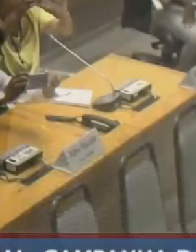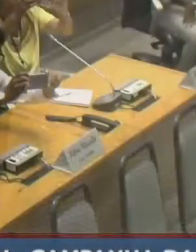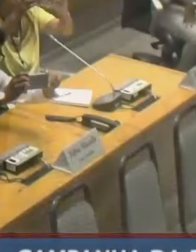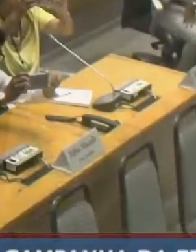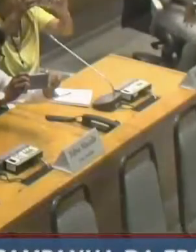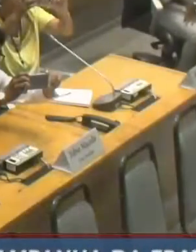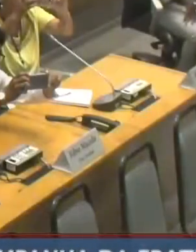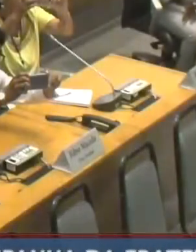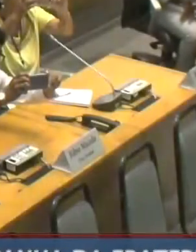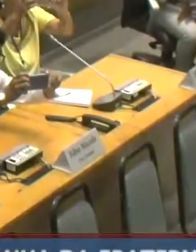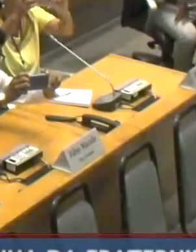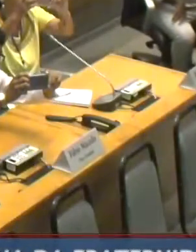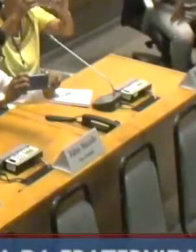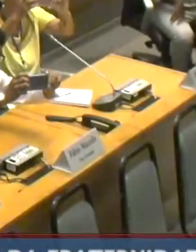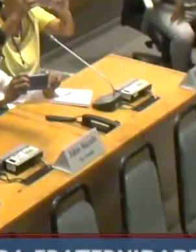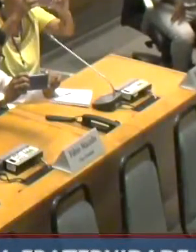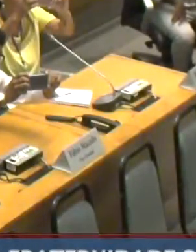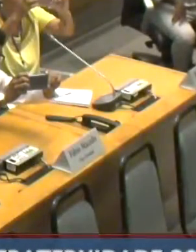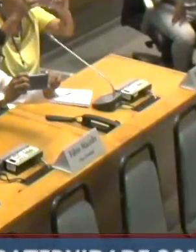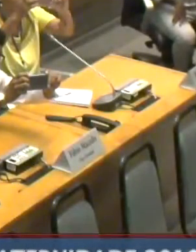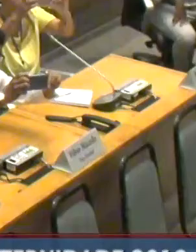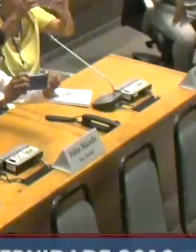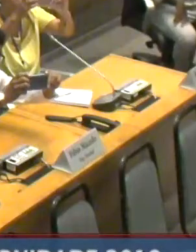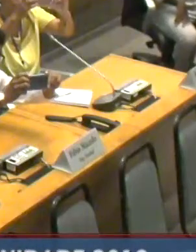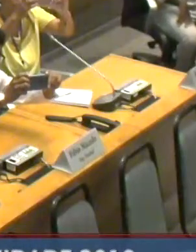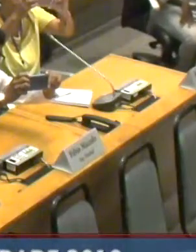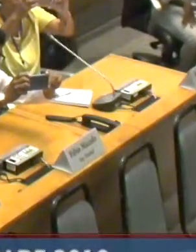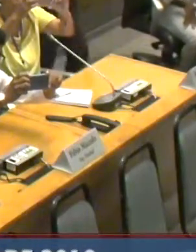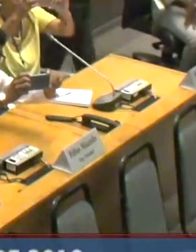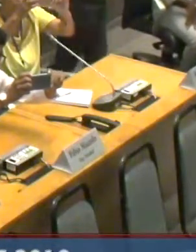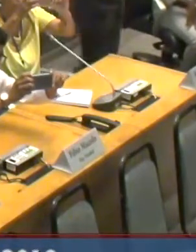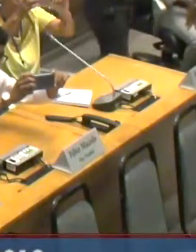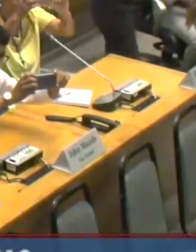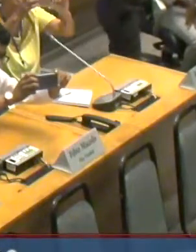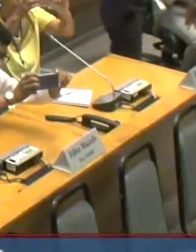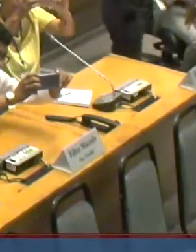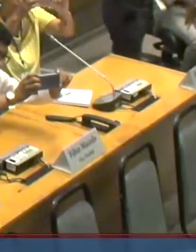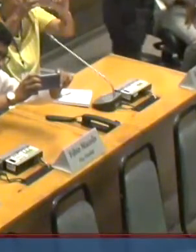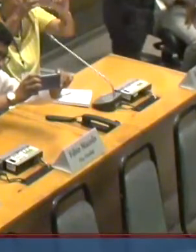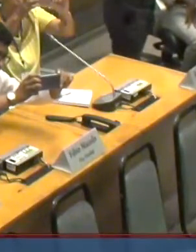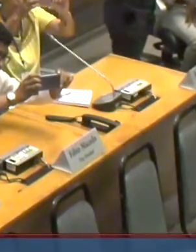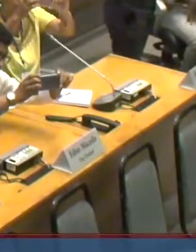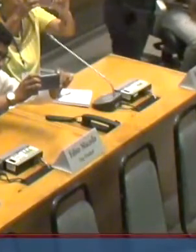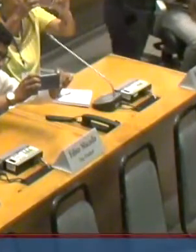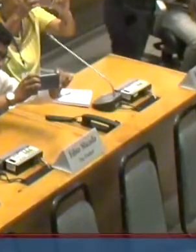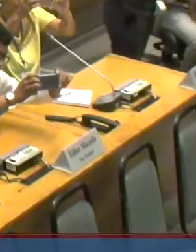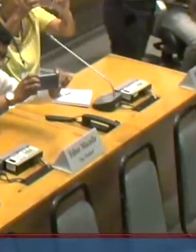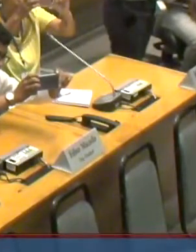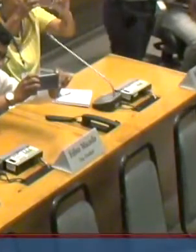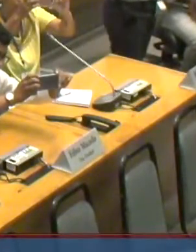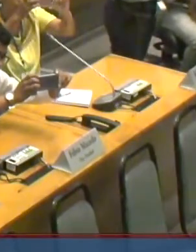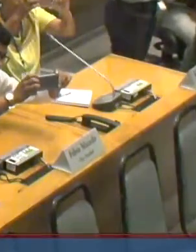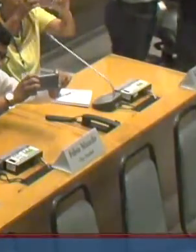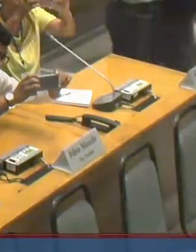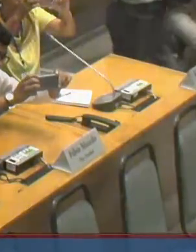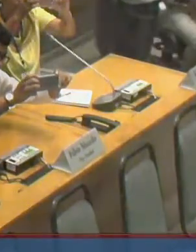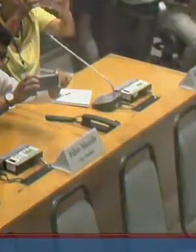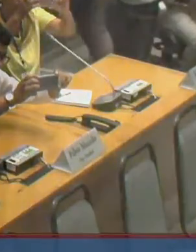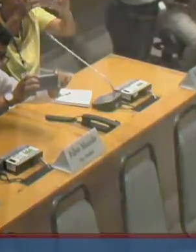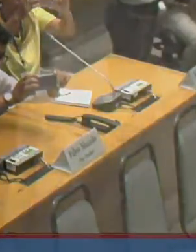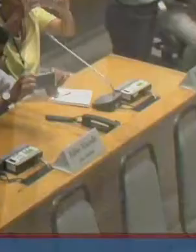libertados, povos, nações de tantas raças e culturas. Por tua graça, ó